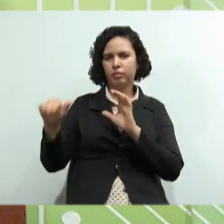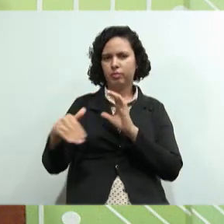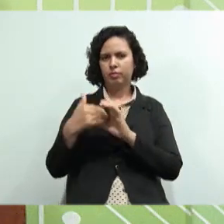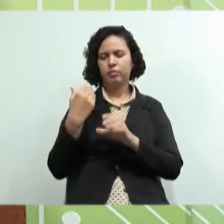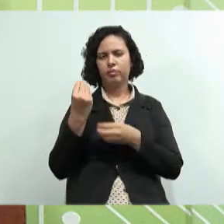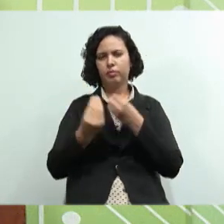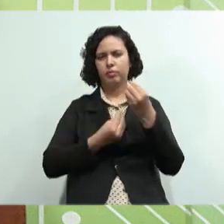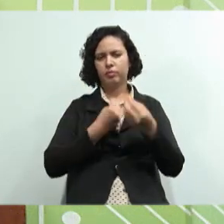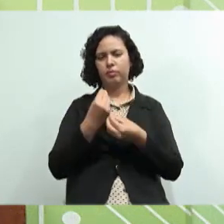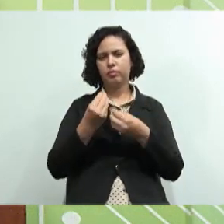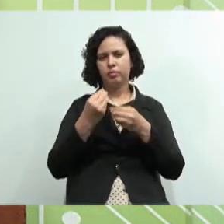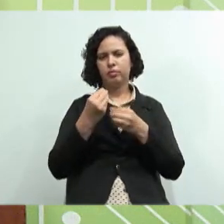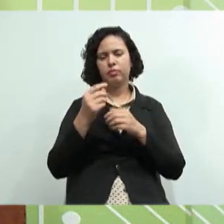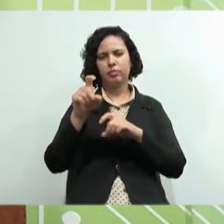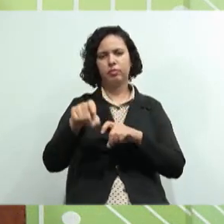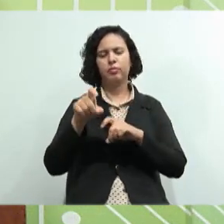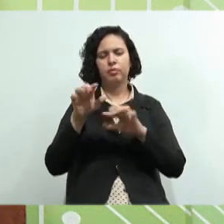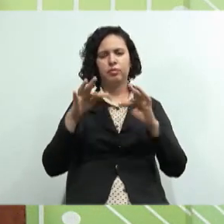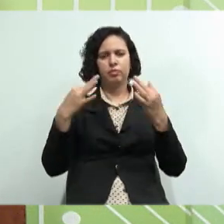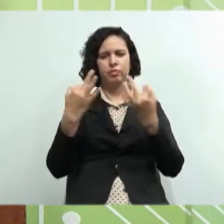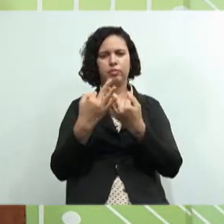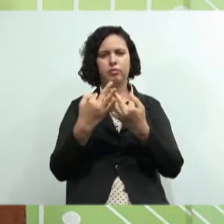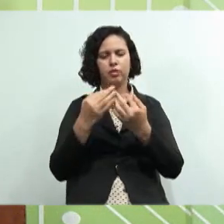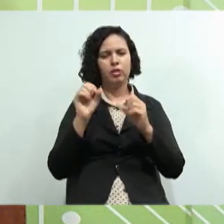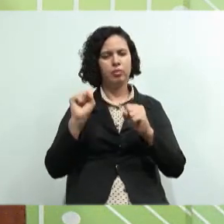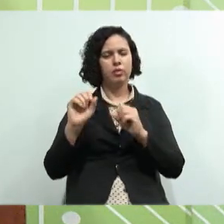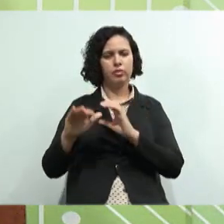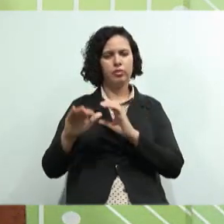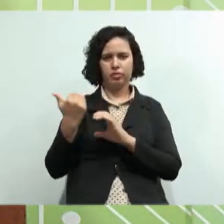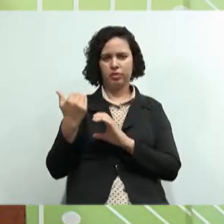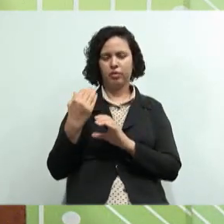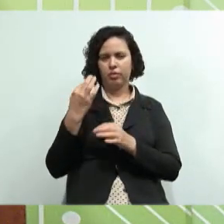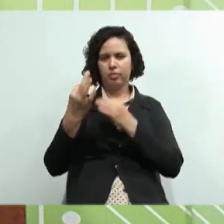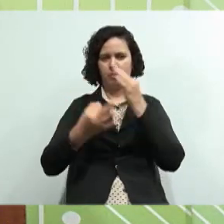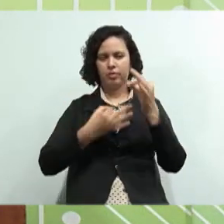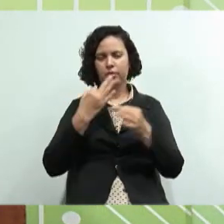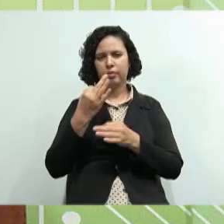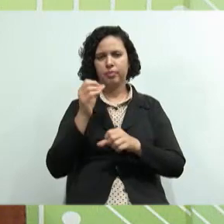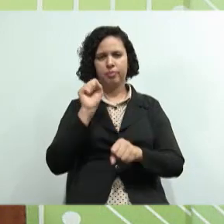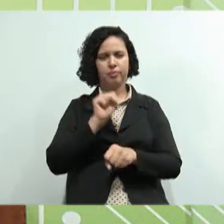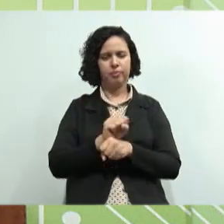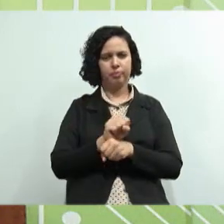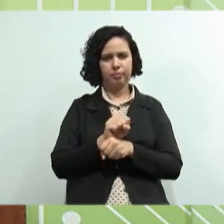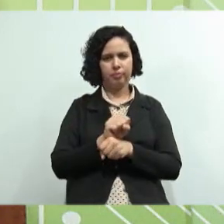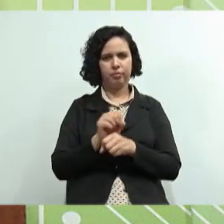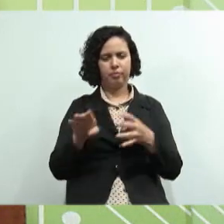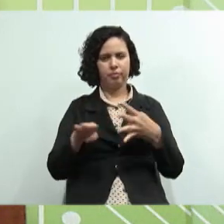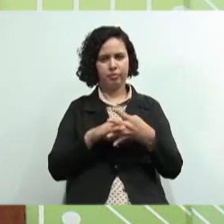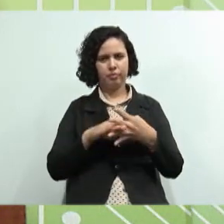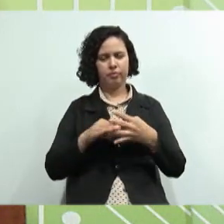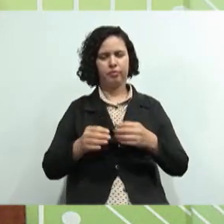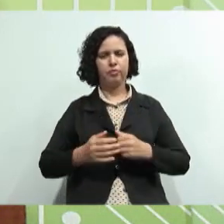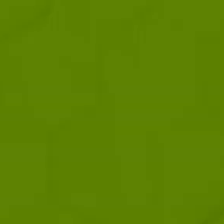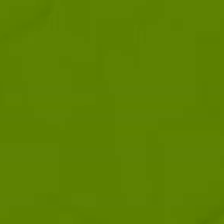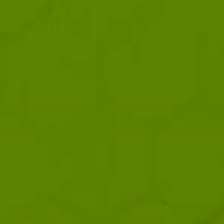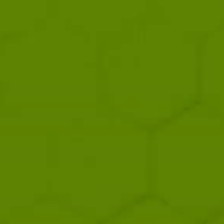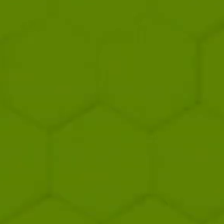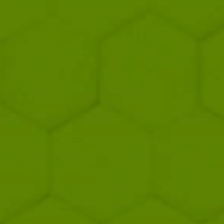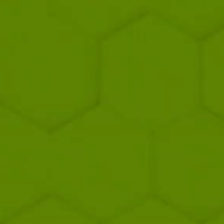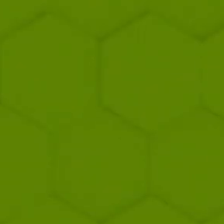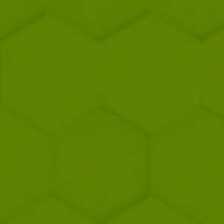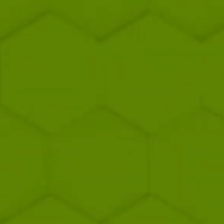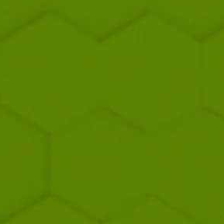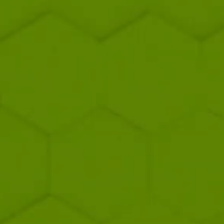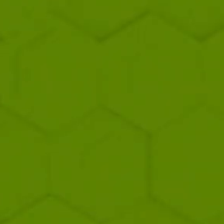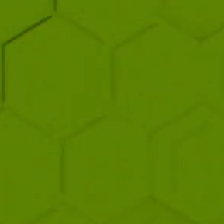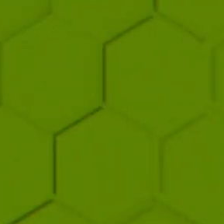você ou com o seu município, comente aqui que a gente adoraria ler depois do intervalo. E ficamos aqui para o intervalo para fazer atividade de sala, tá bom?